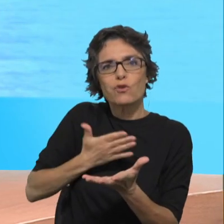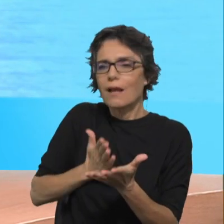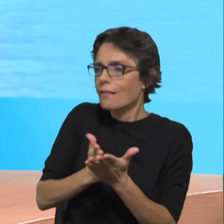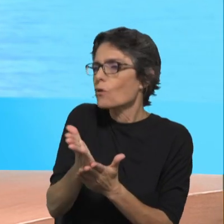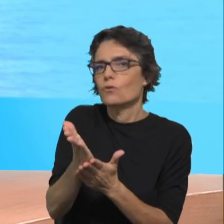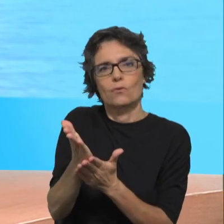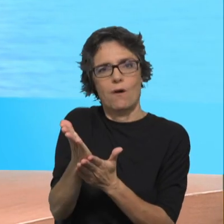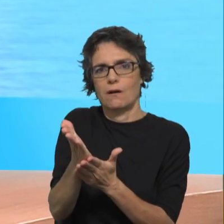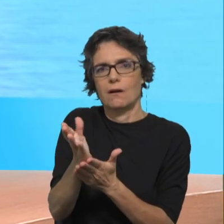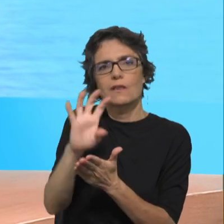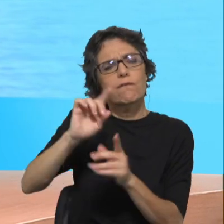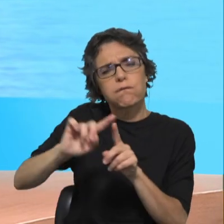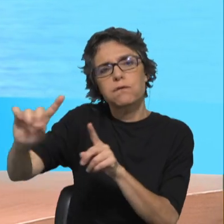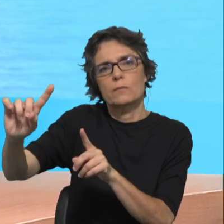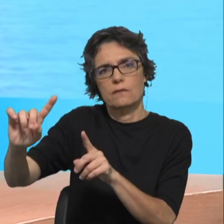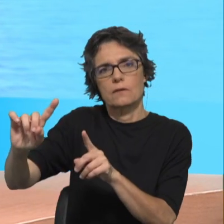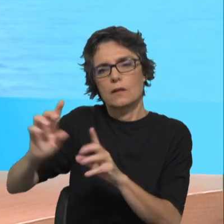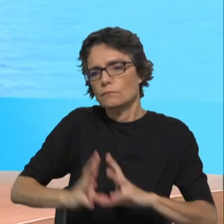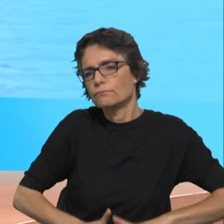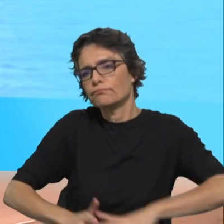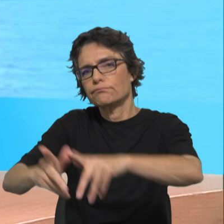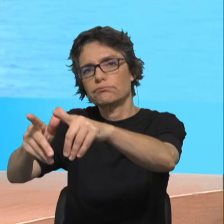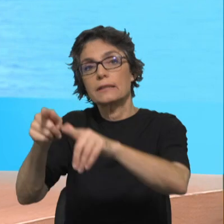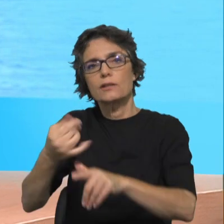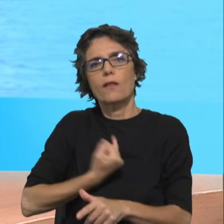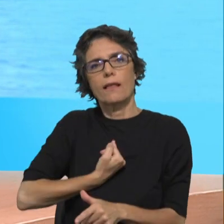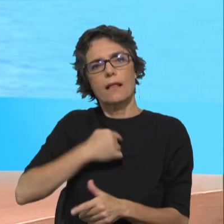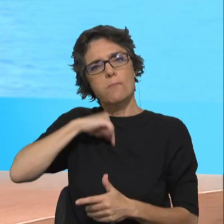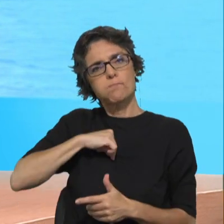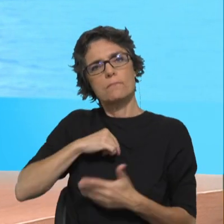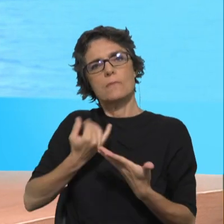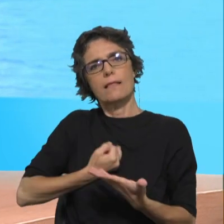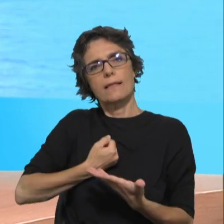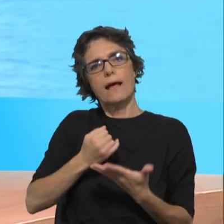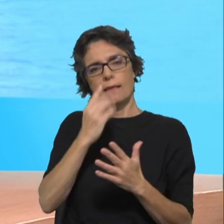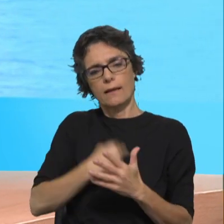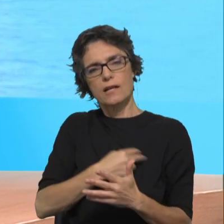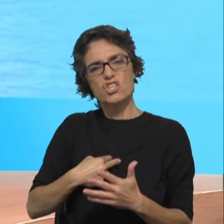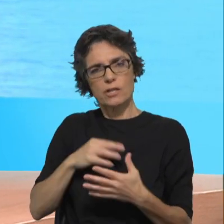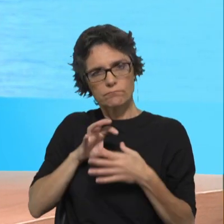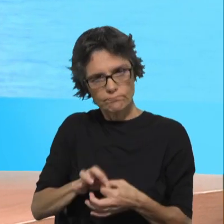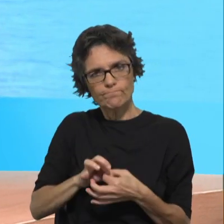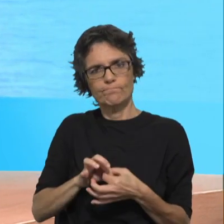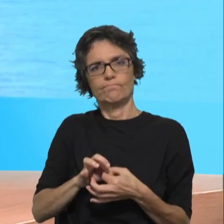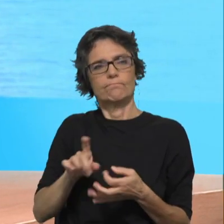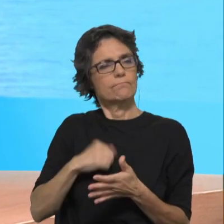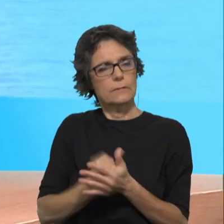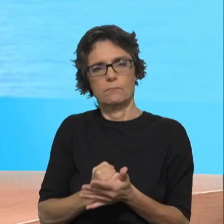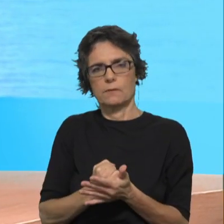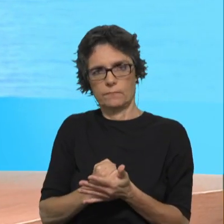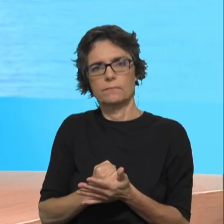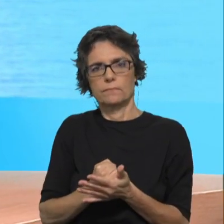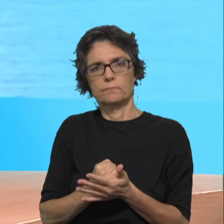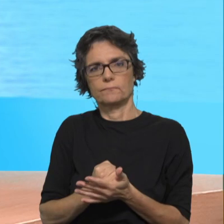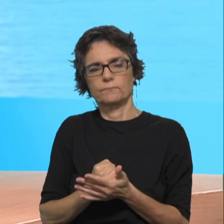repito, mas porque isso consubstancia um dos elementos da identidade cristã também, o cuidado com a casa comum. E,